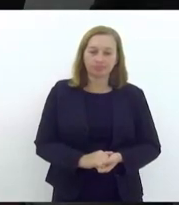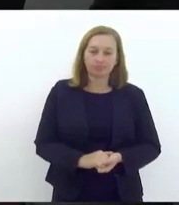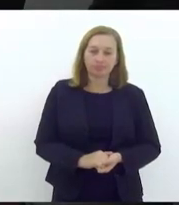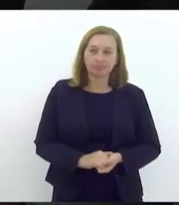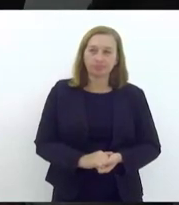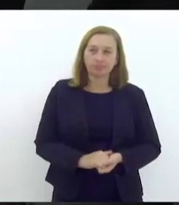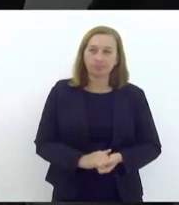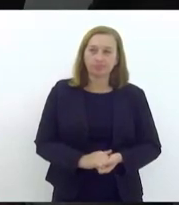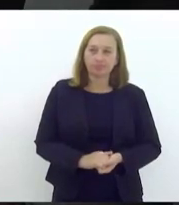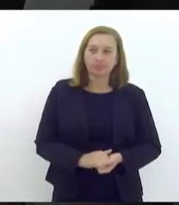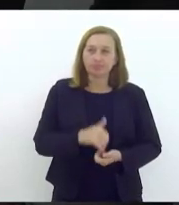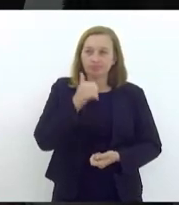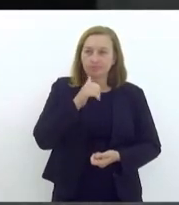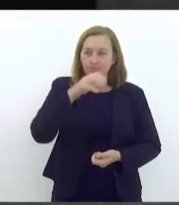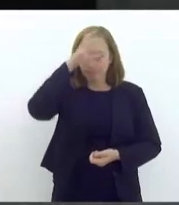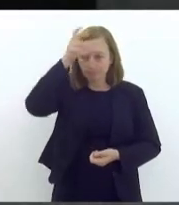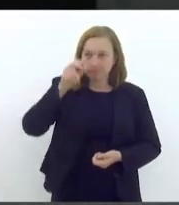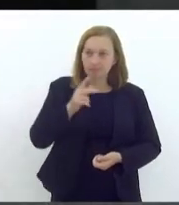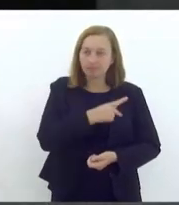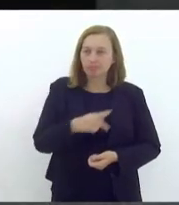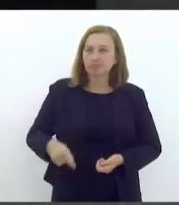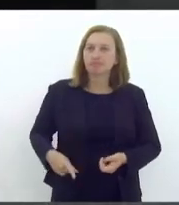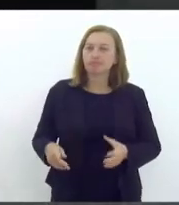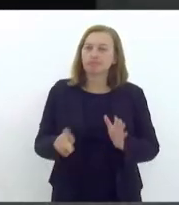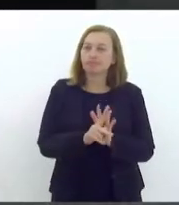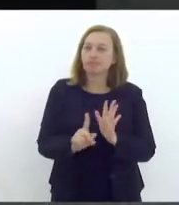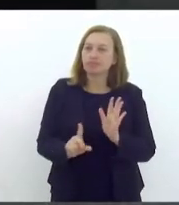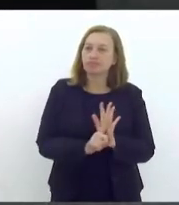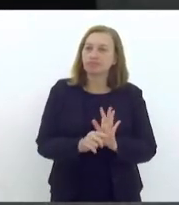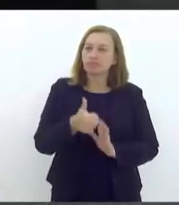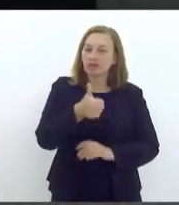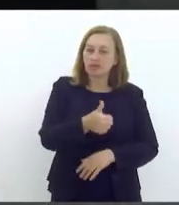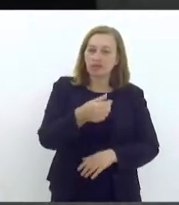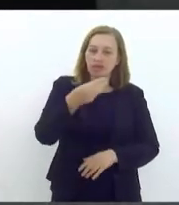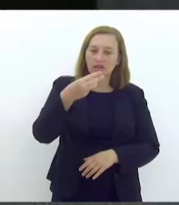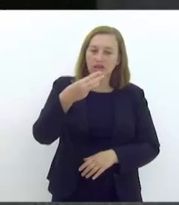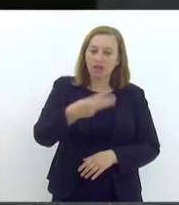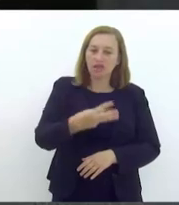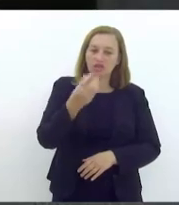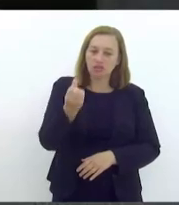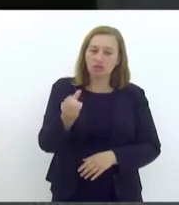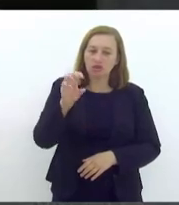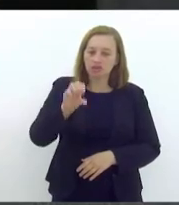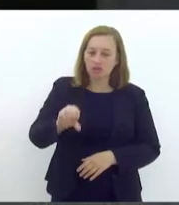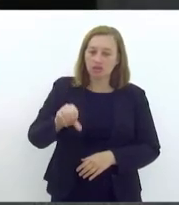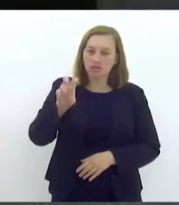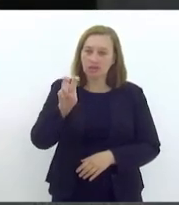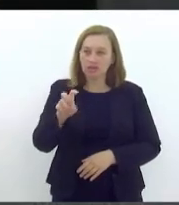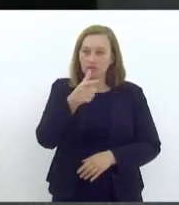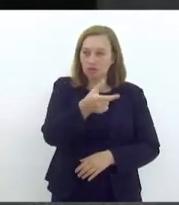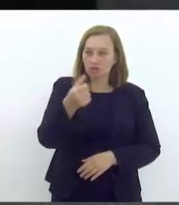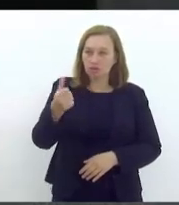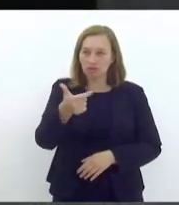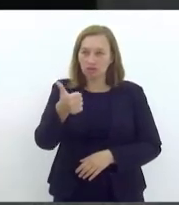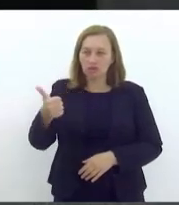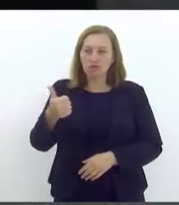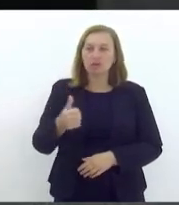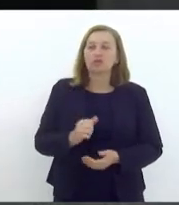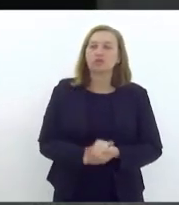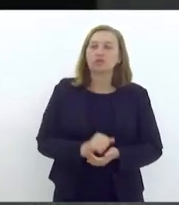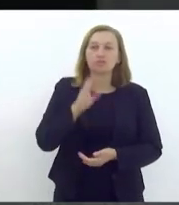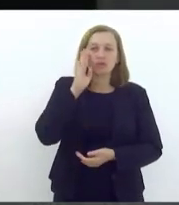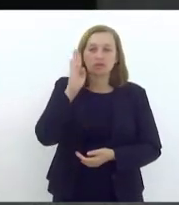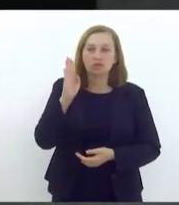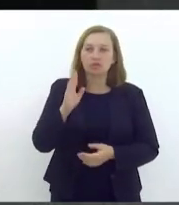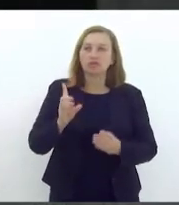senhora presidente trata-se do projeto de lei 3695 de 2021 que dispõe sobre a